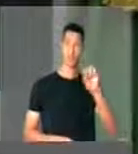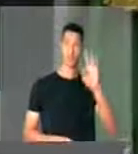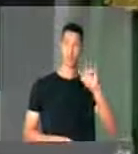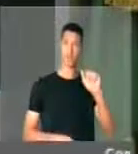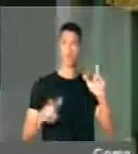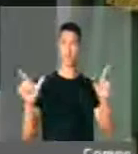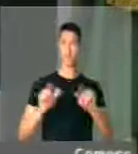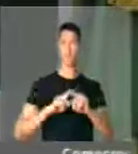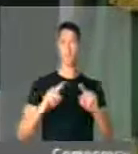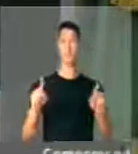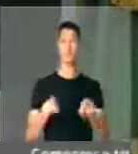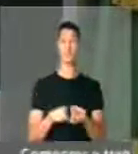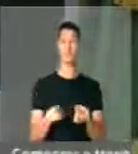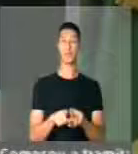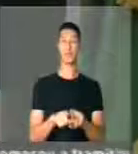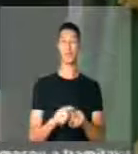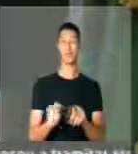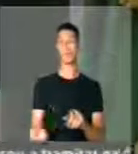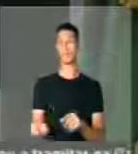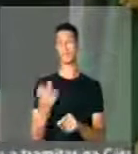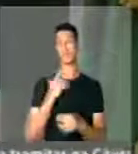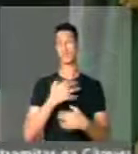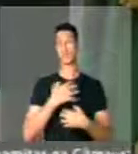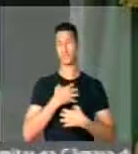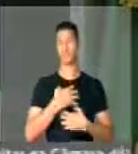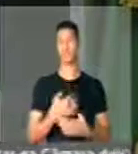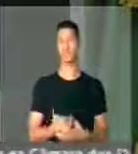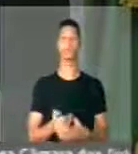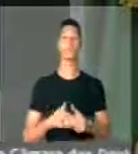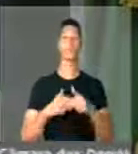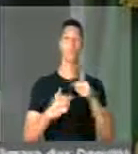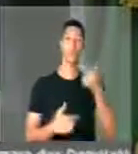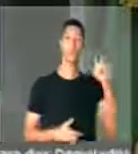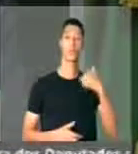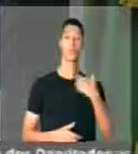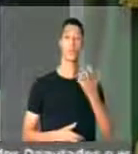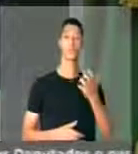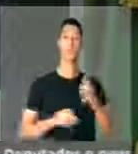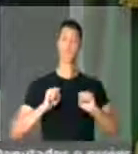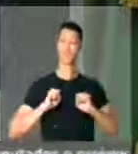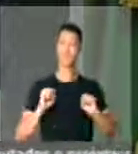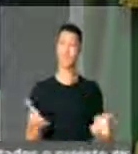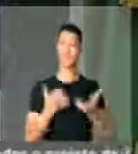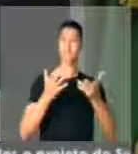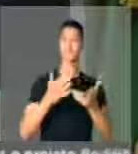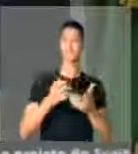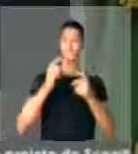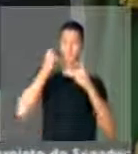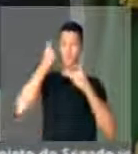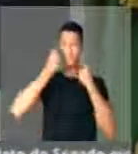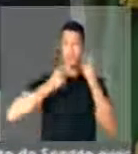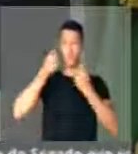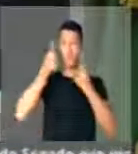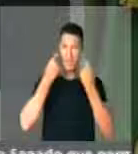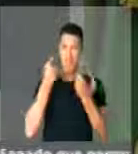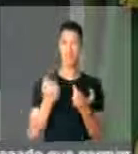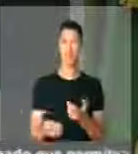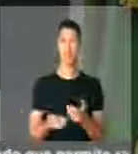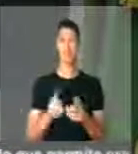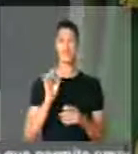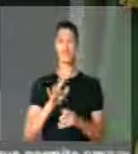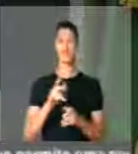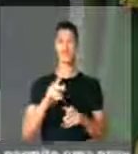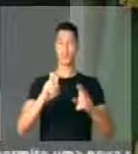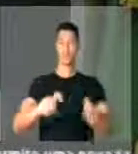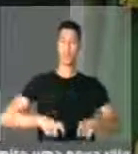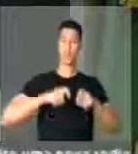muito menores, mas também foi extremamente comovente. Por outro lado, eu queria socializar aqui uma grande preocupação, senhor presidente, não só